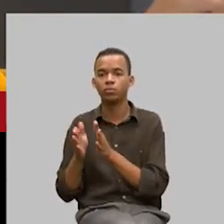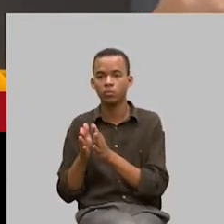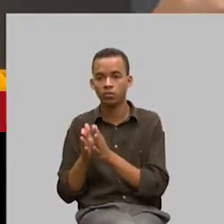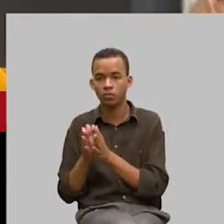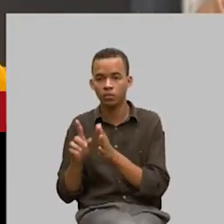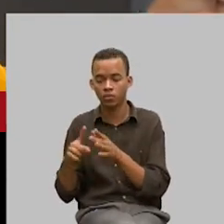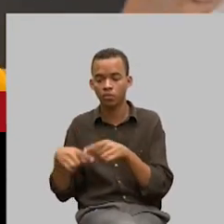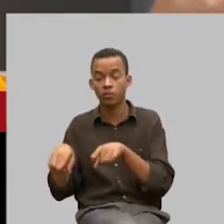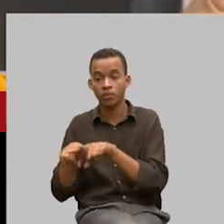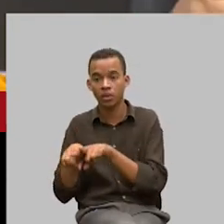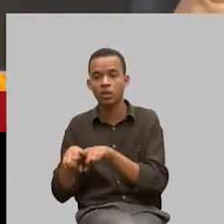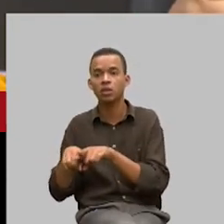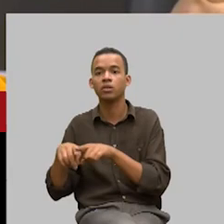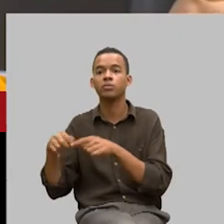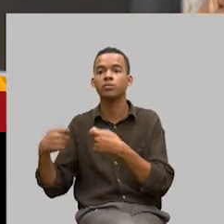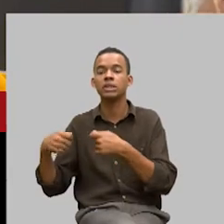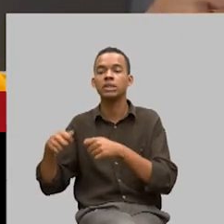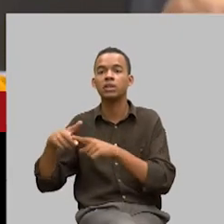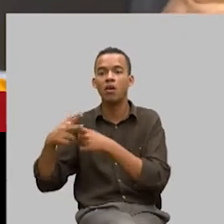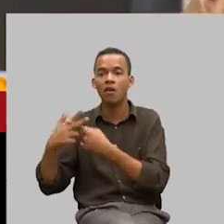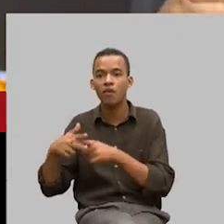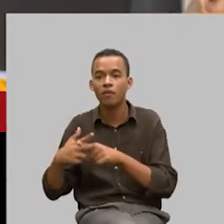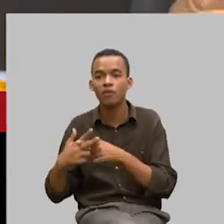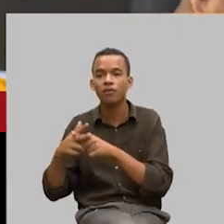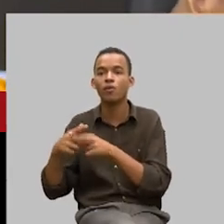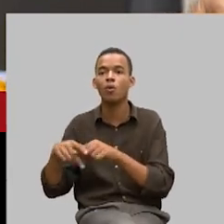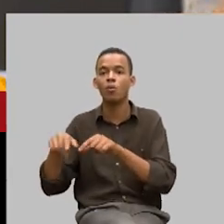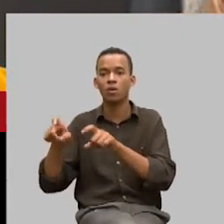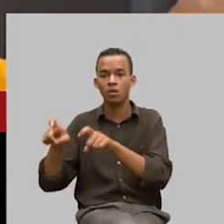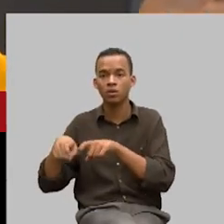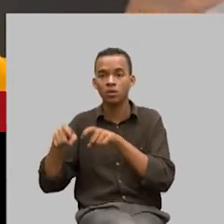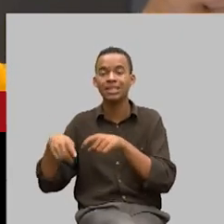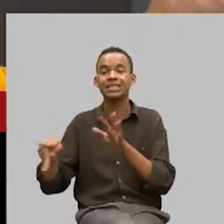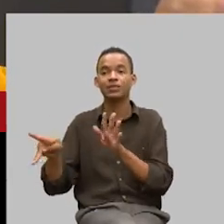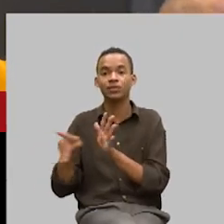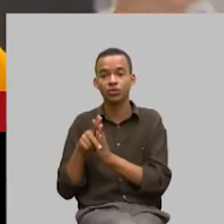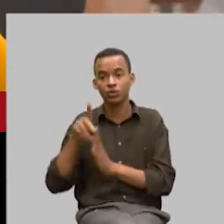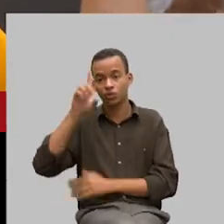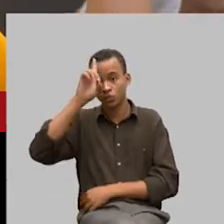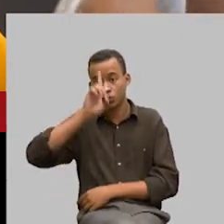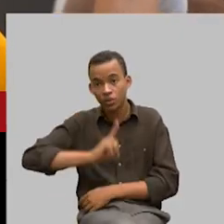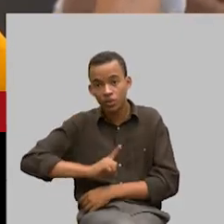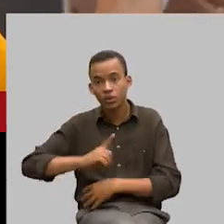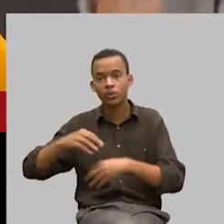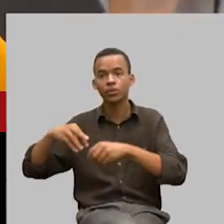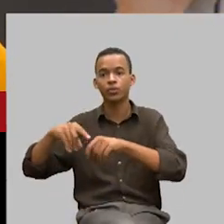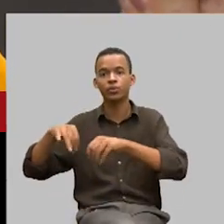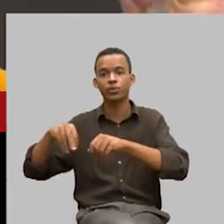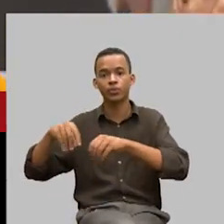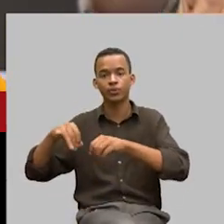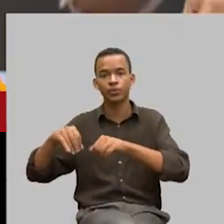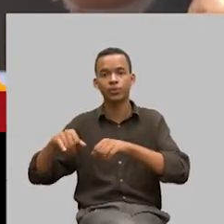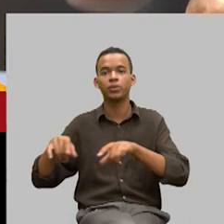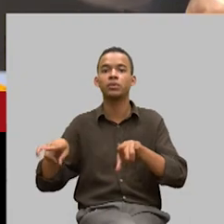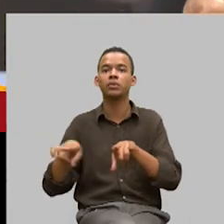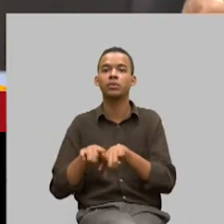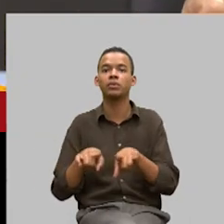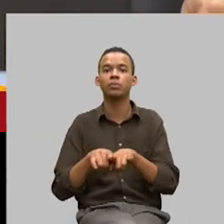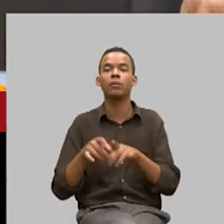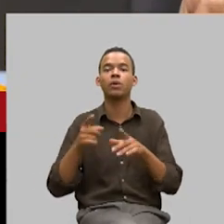dito de manhã acesso ao território direito à Terra e que que Campo a